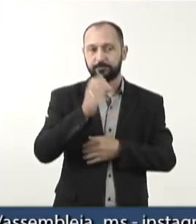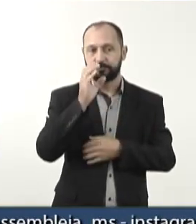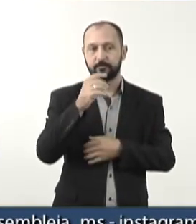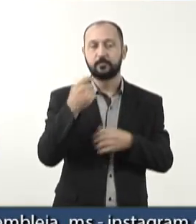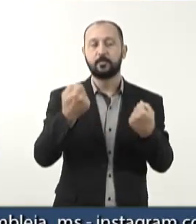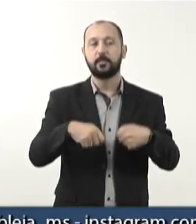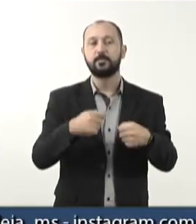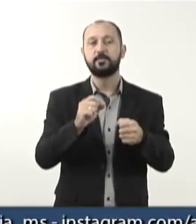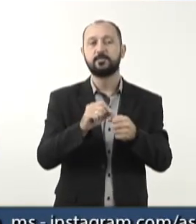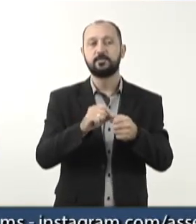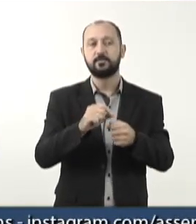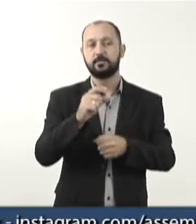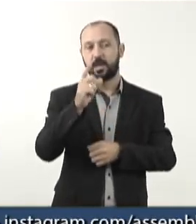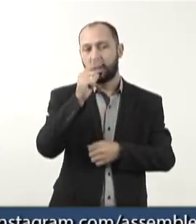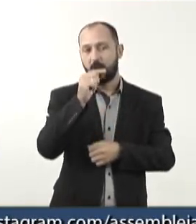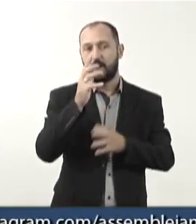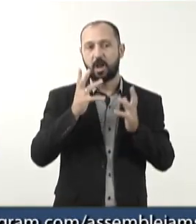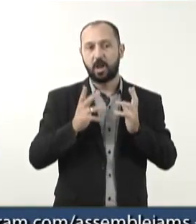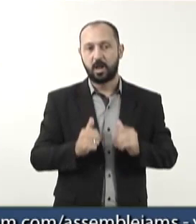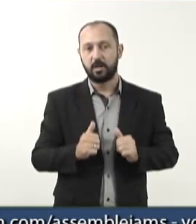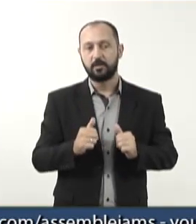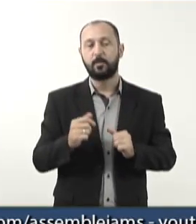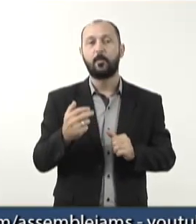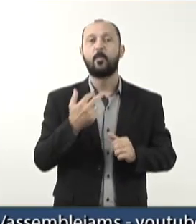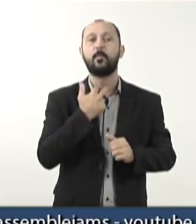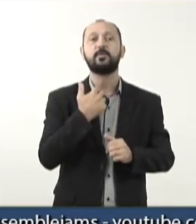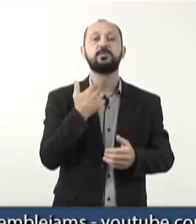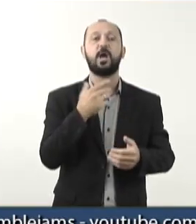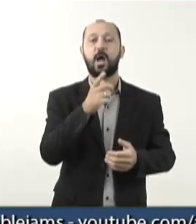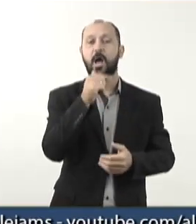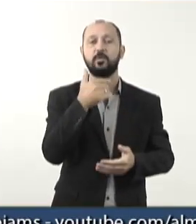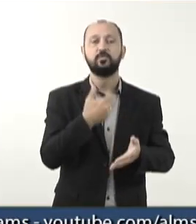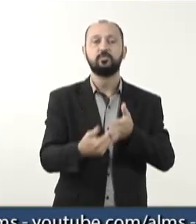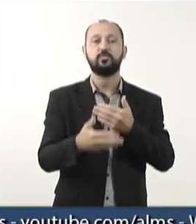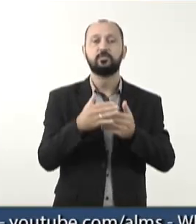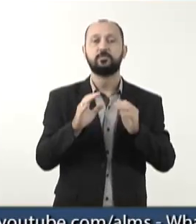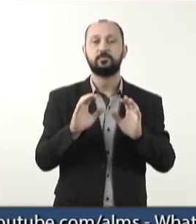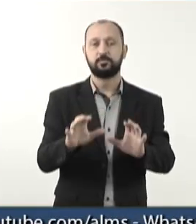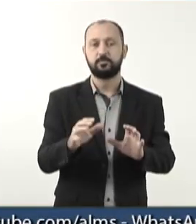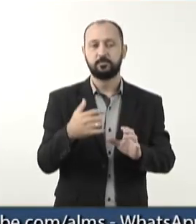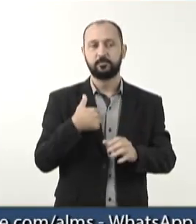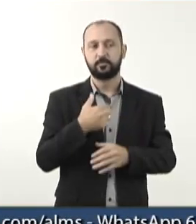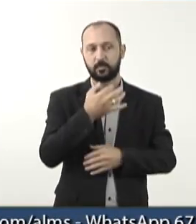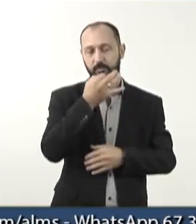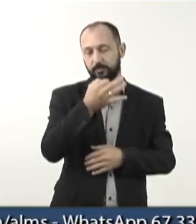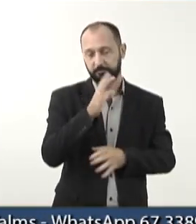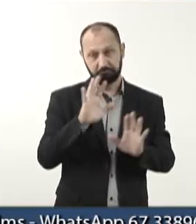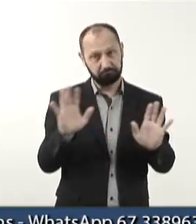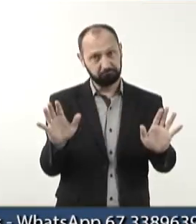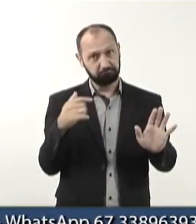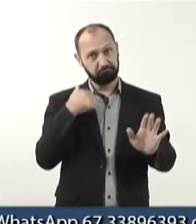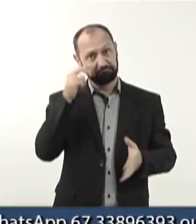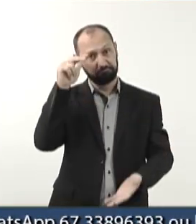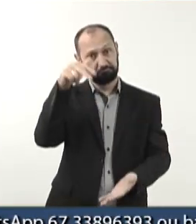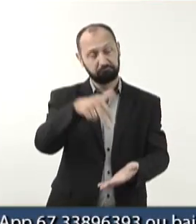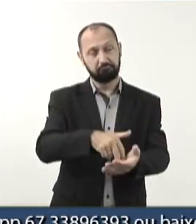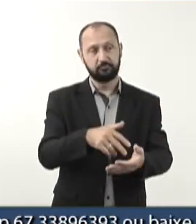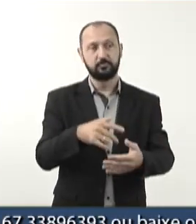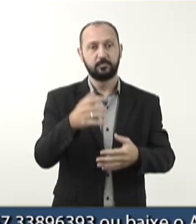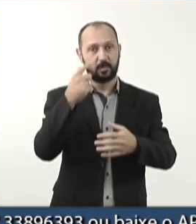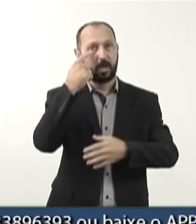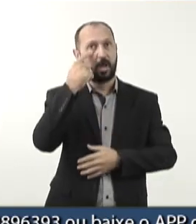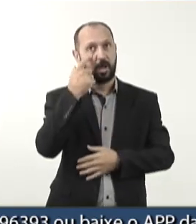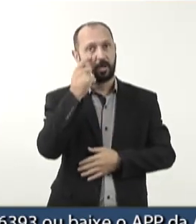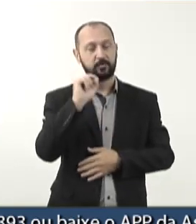E tem que ser uma água saudável, não pode ser água de qualquer forma. Então, eu venho aqui dizer e